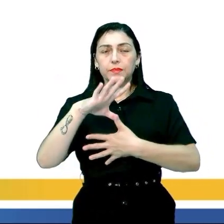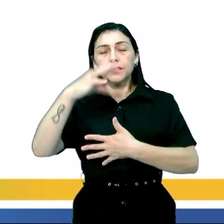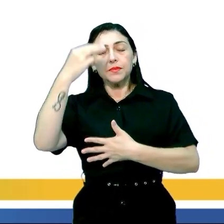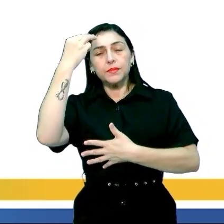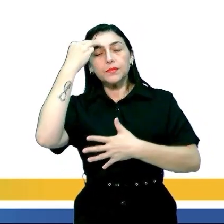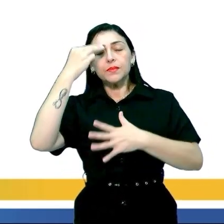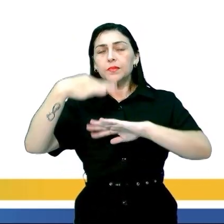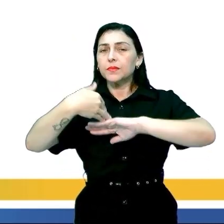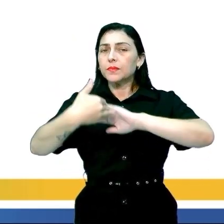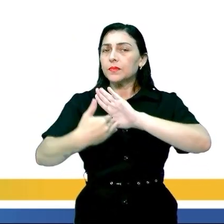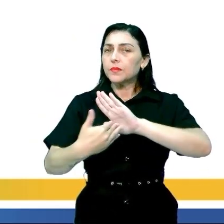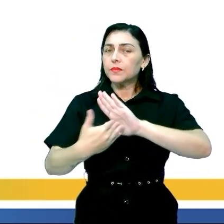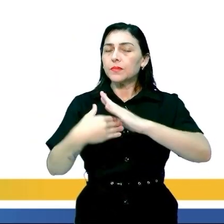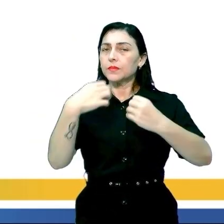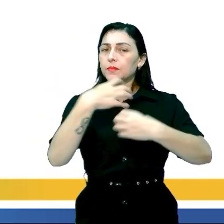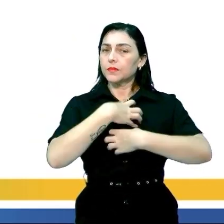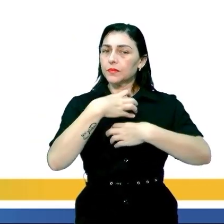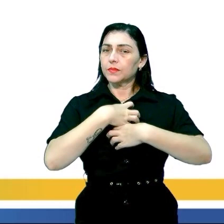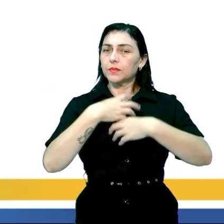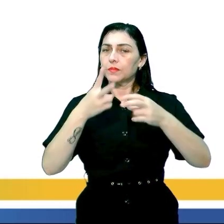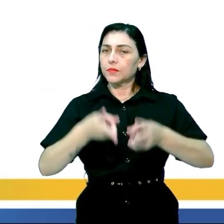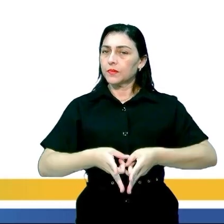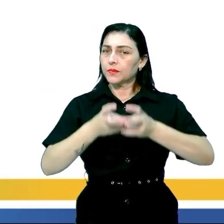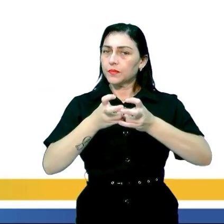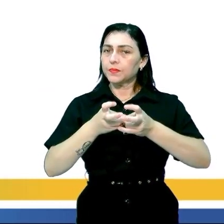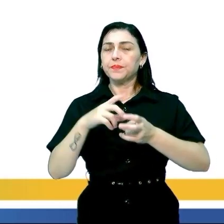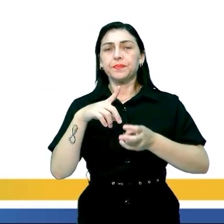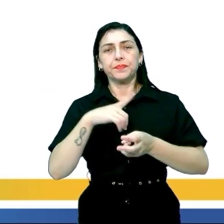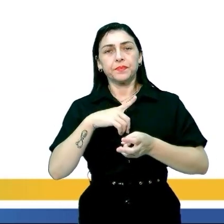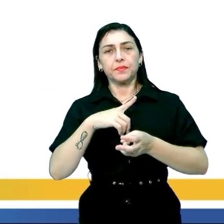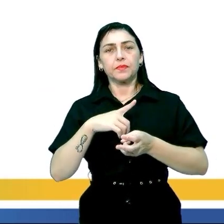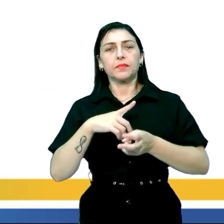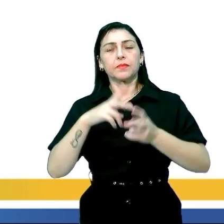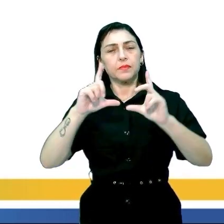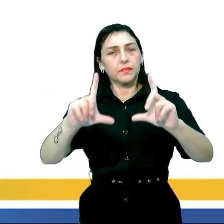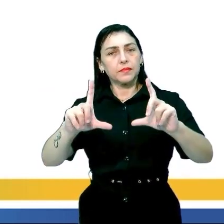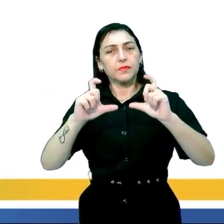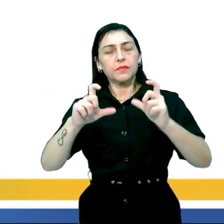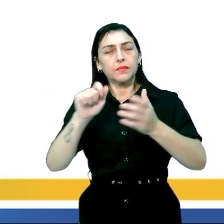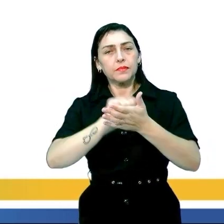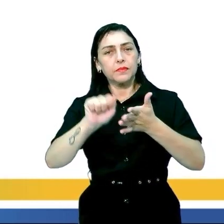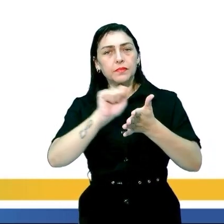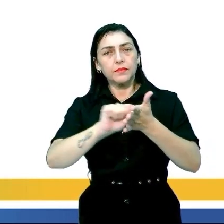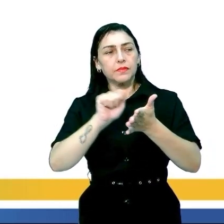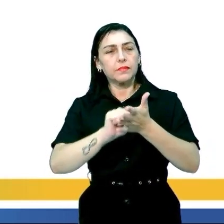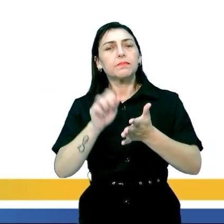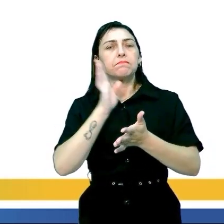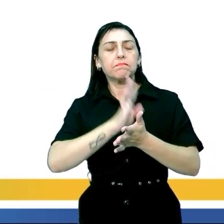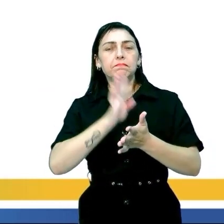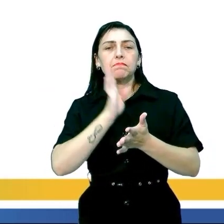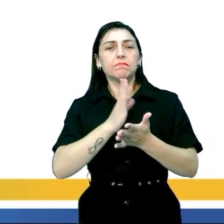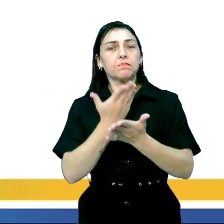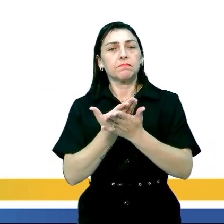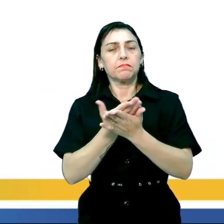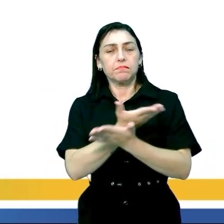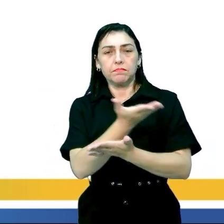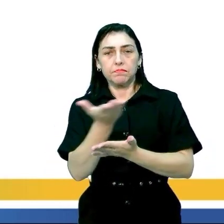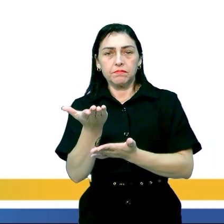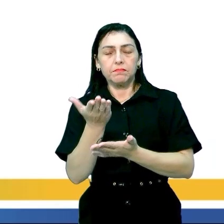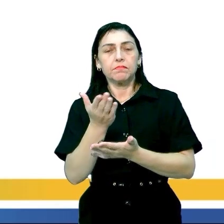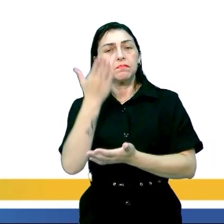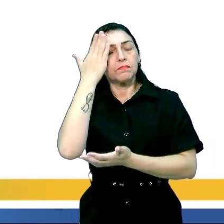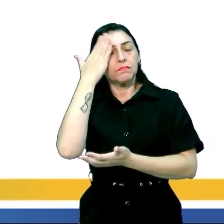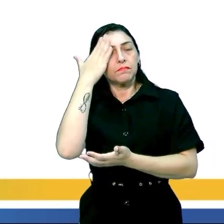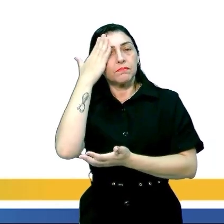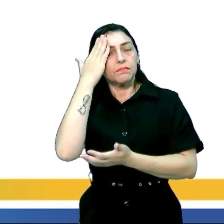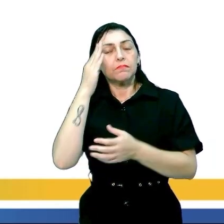de todos os sentidos que a gente viu. Aqui, para você tirar um print, anotar, ficar bem legal o estudo de vocês. A gente